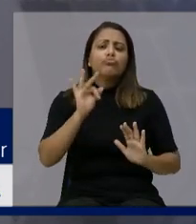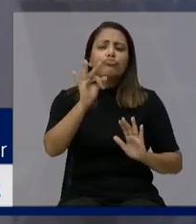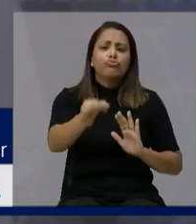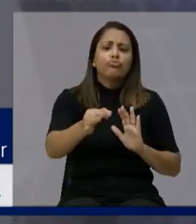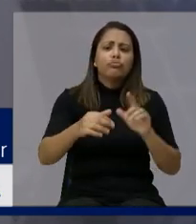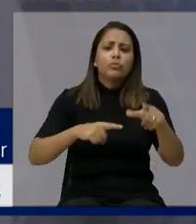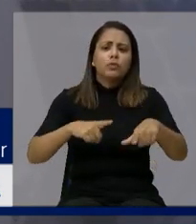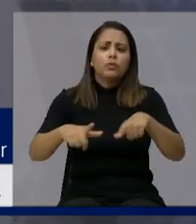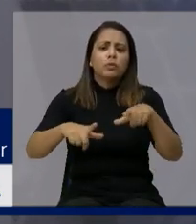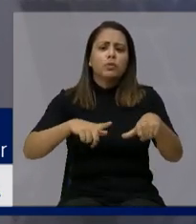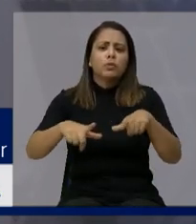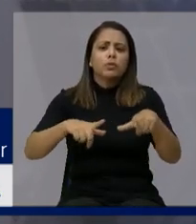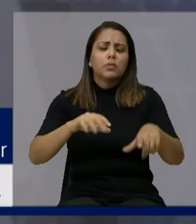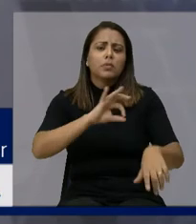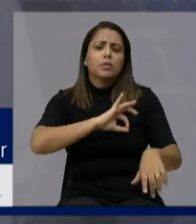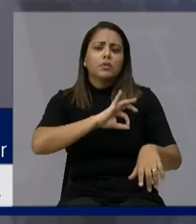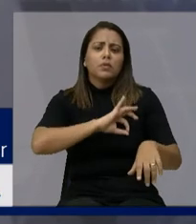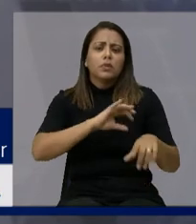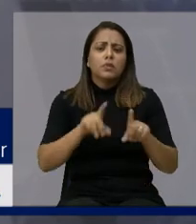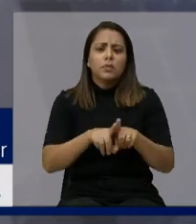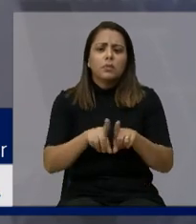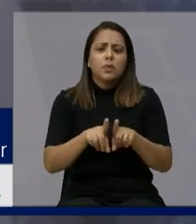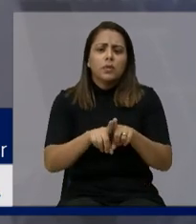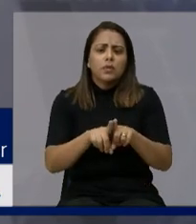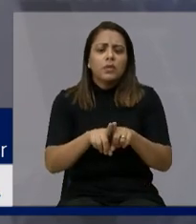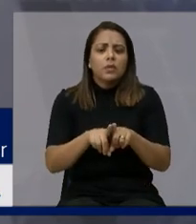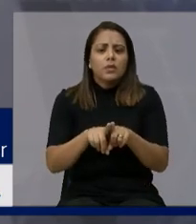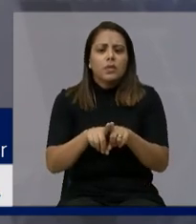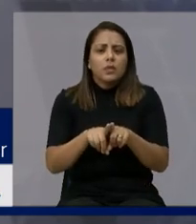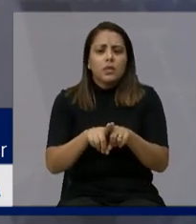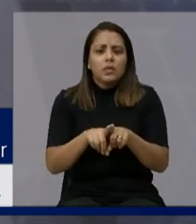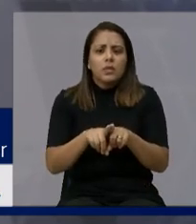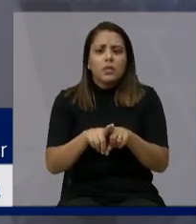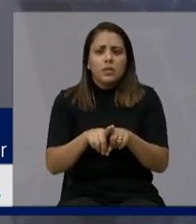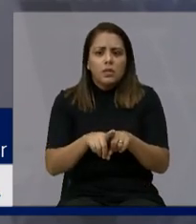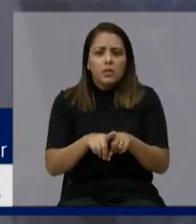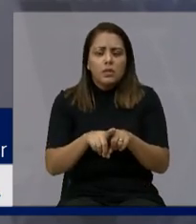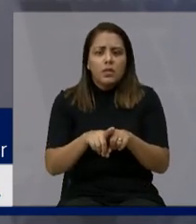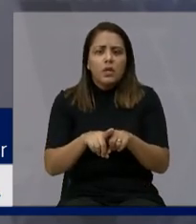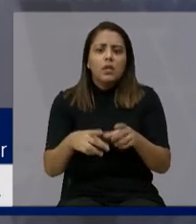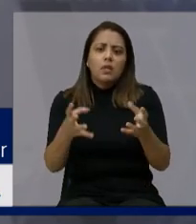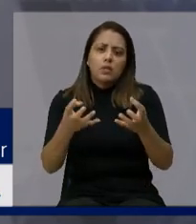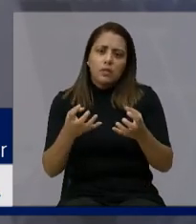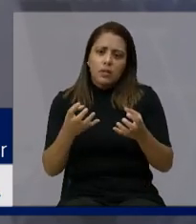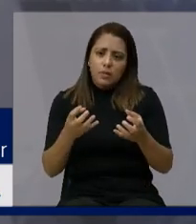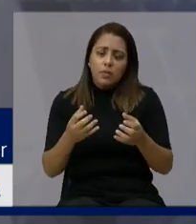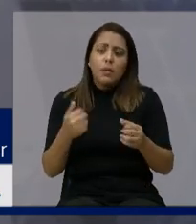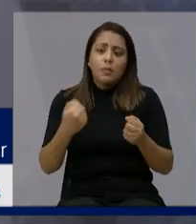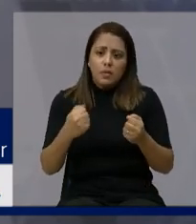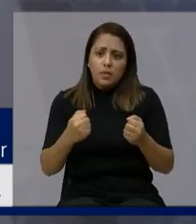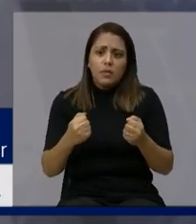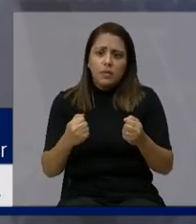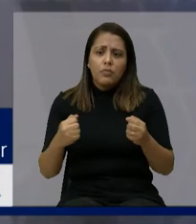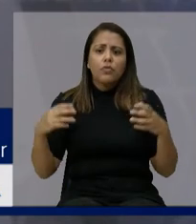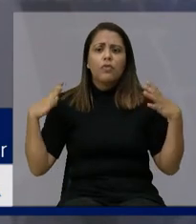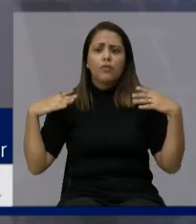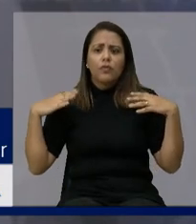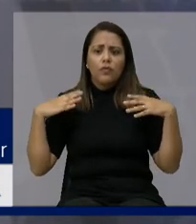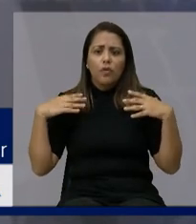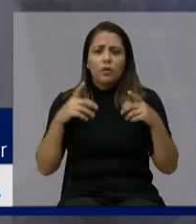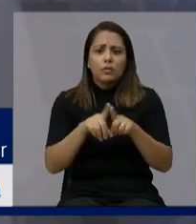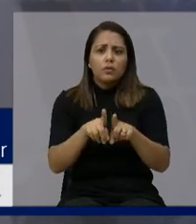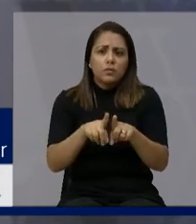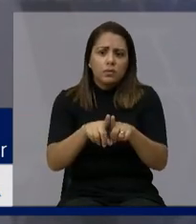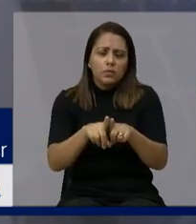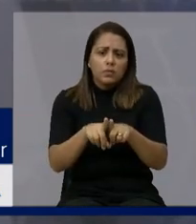plano de carreira, cargos e salários, a garantia de folgas das horas geradas pela escala dos